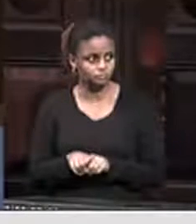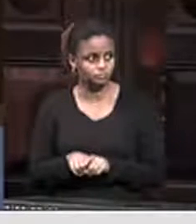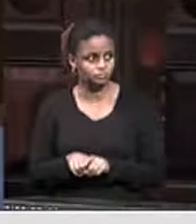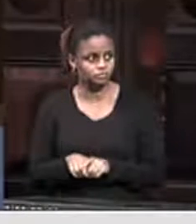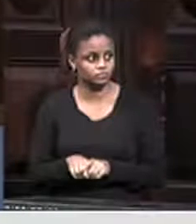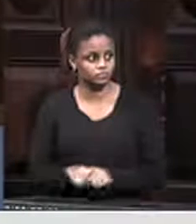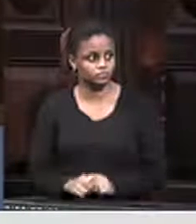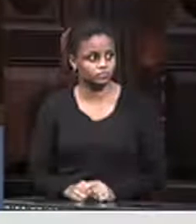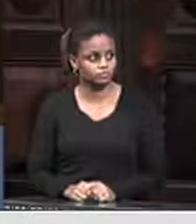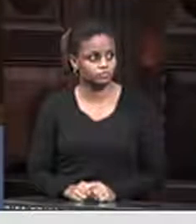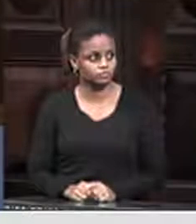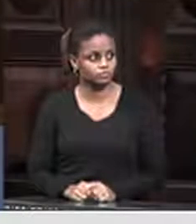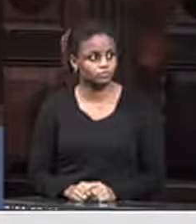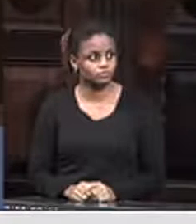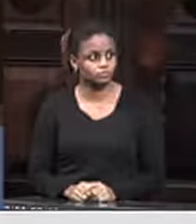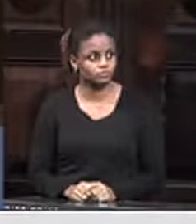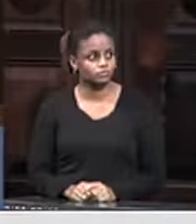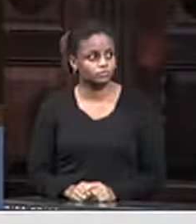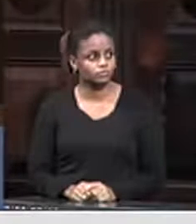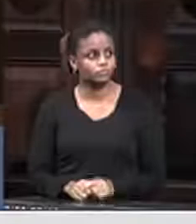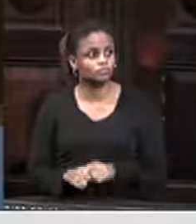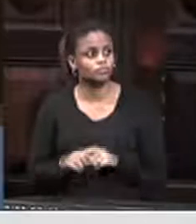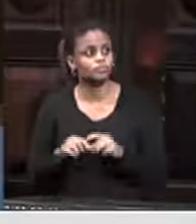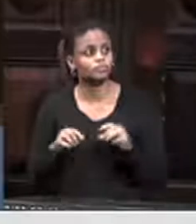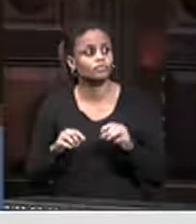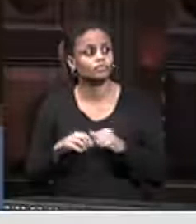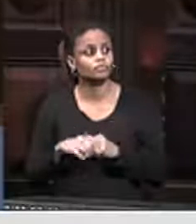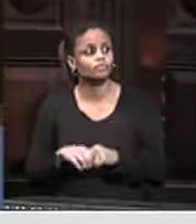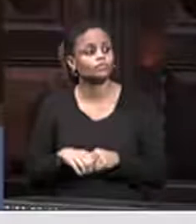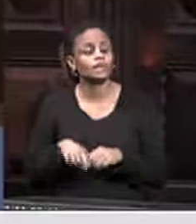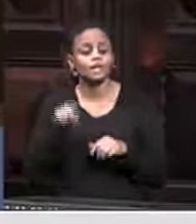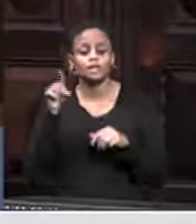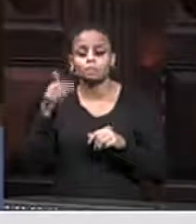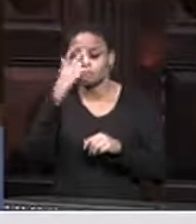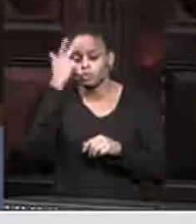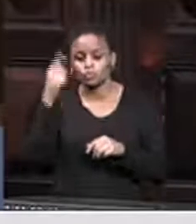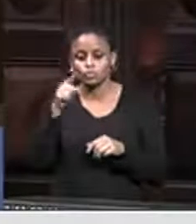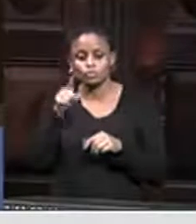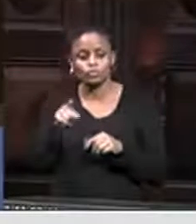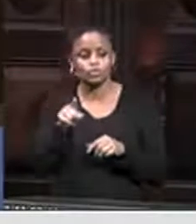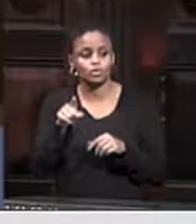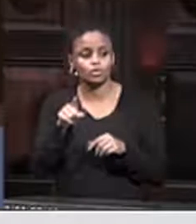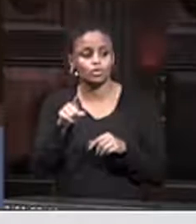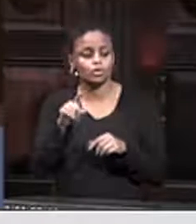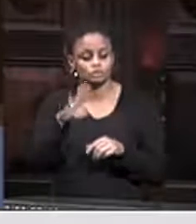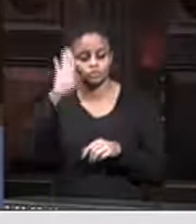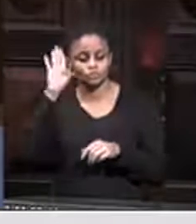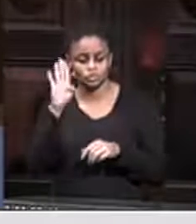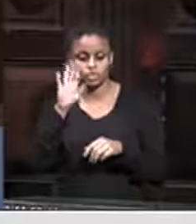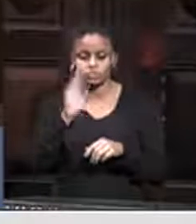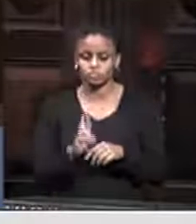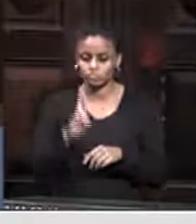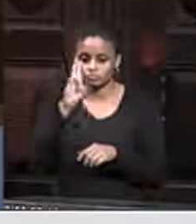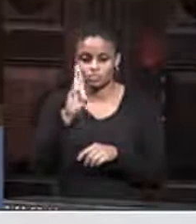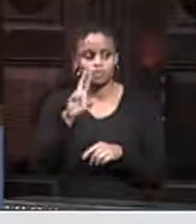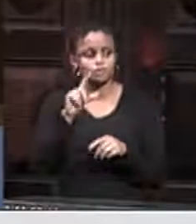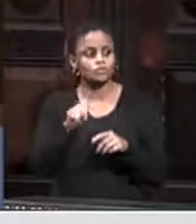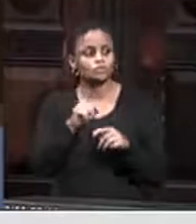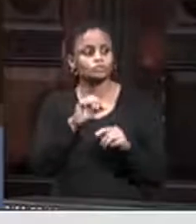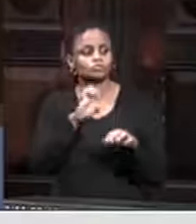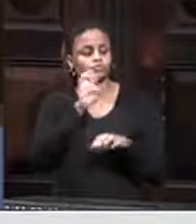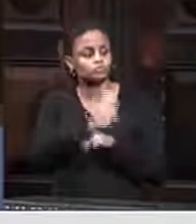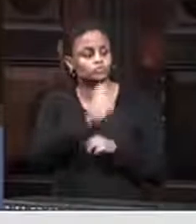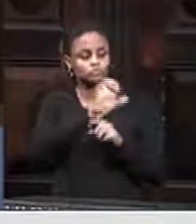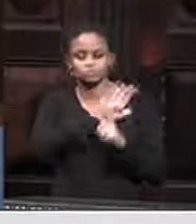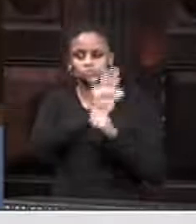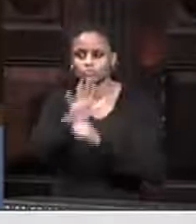poder receber o voto, qualquer tipo de tutela do Estado ou uma indevida interferência política. Acho